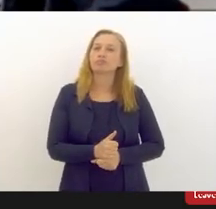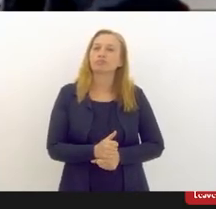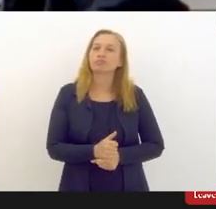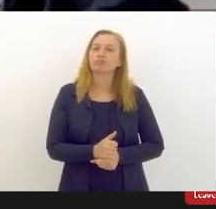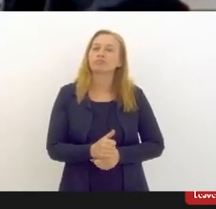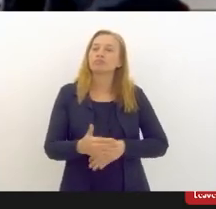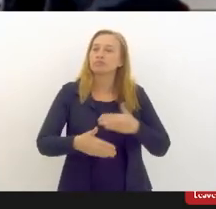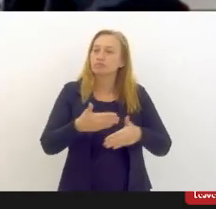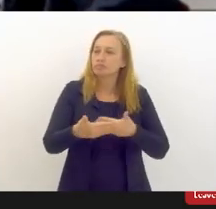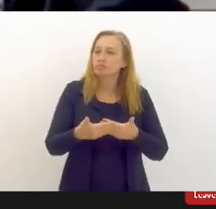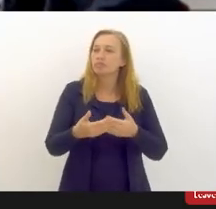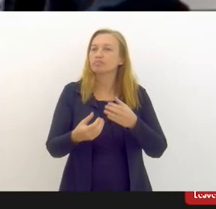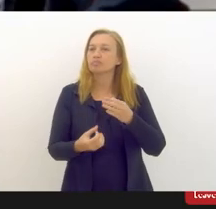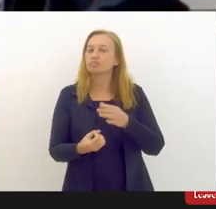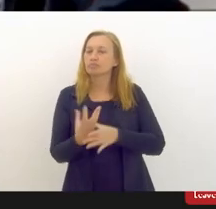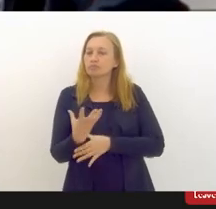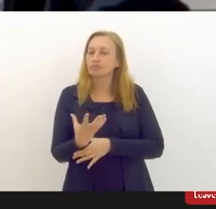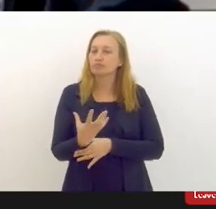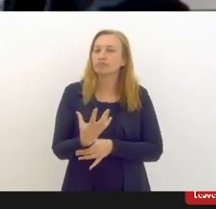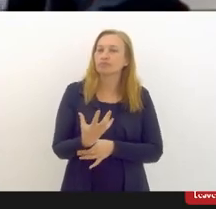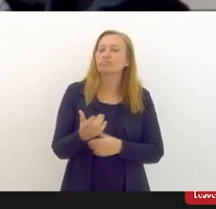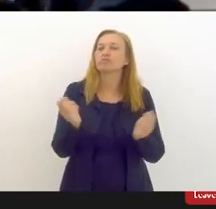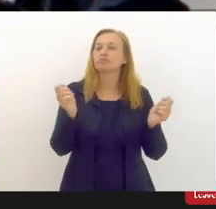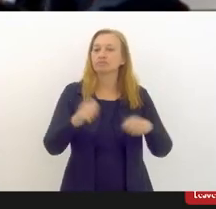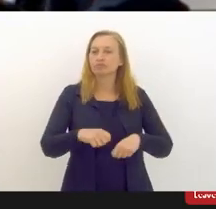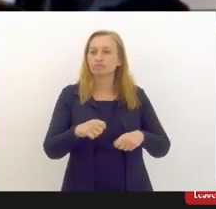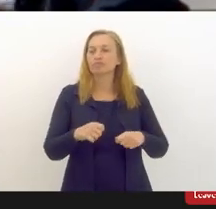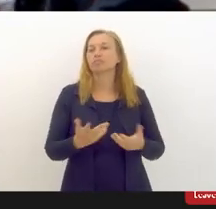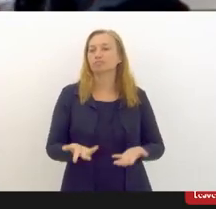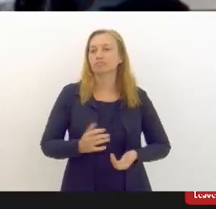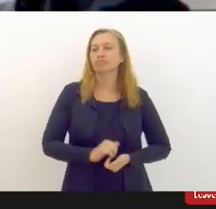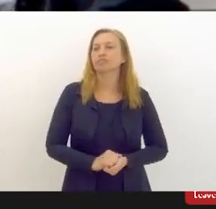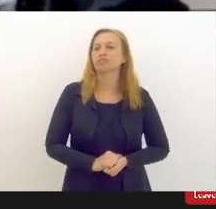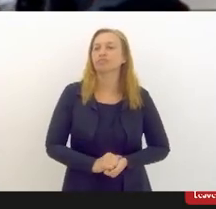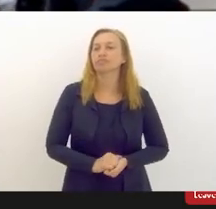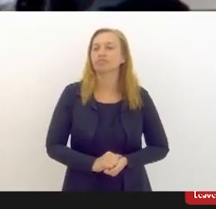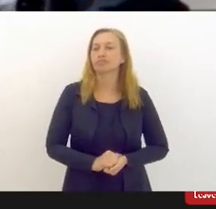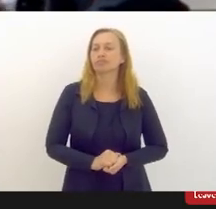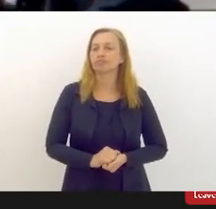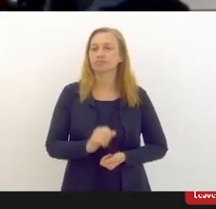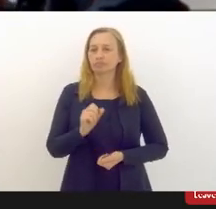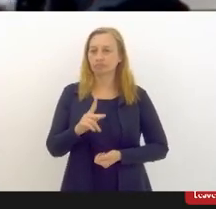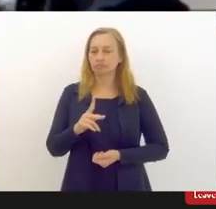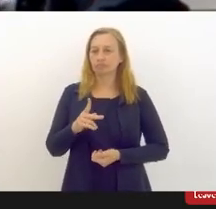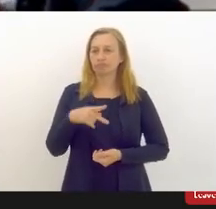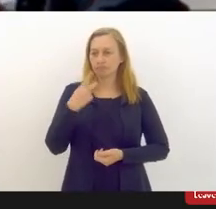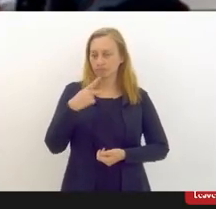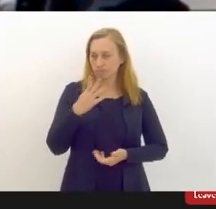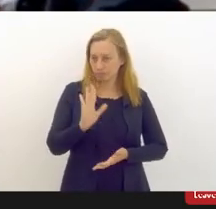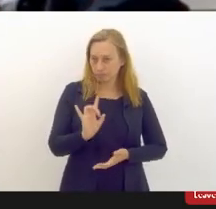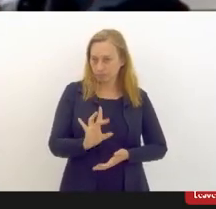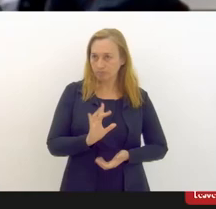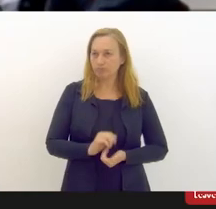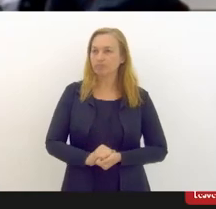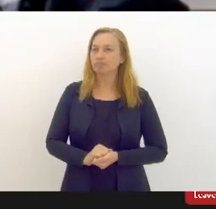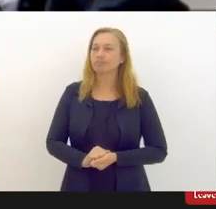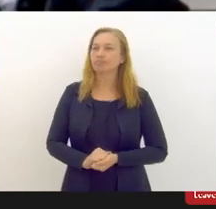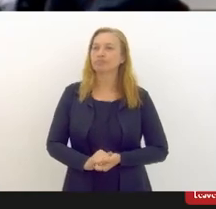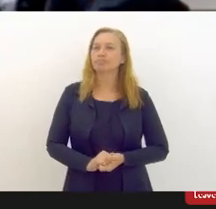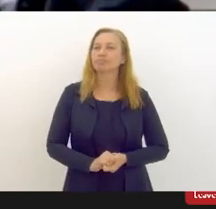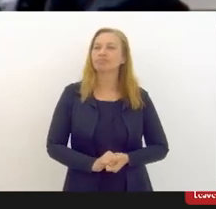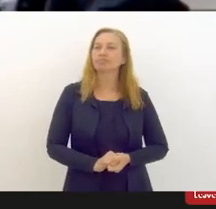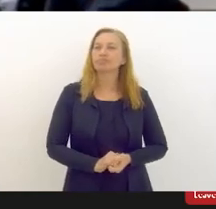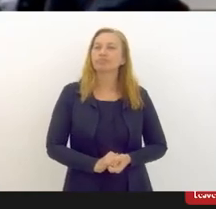o processo consultivo em vias, em possibilidades de acontecer, ok? Acho que era isso que eu queria colocar. Não sei quem